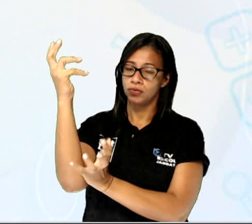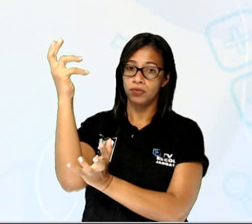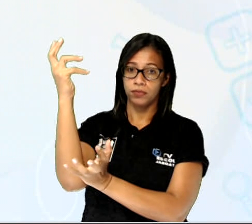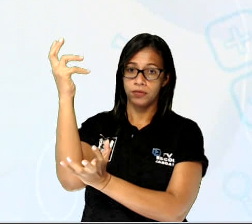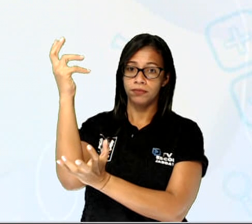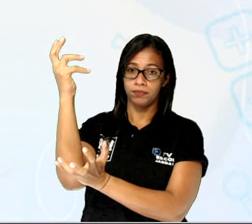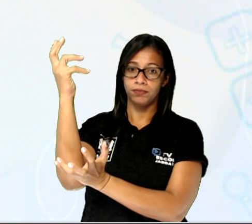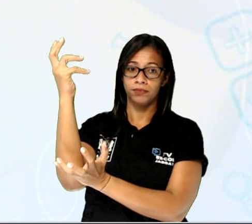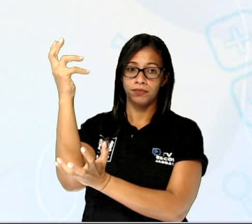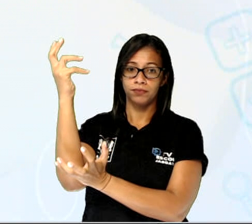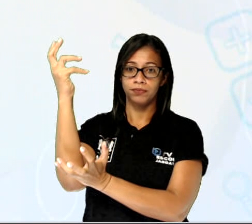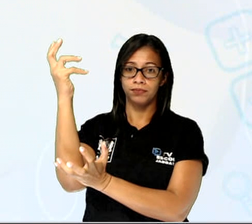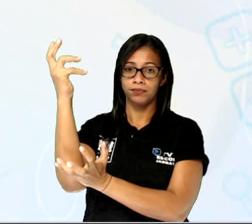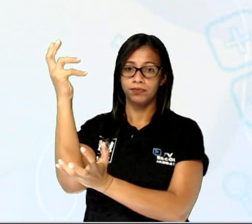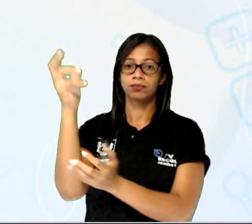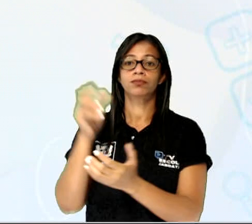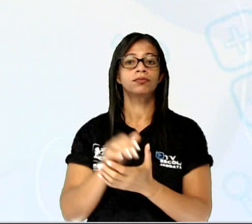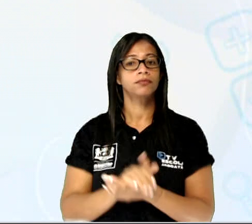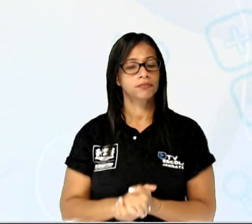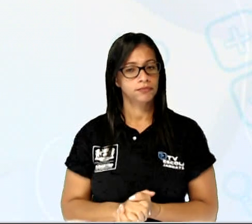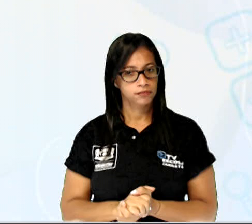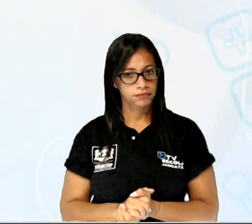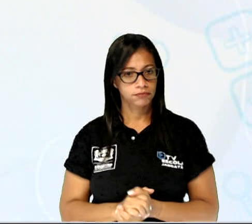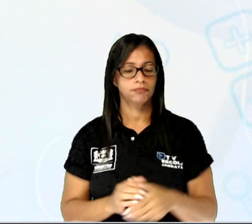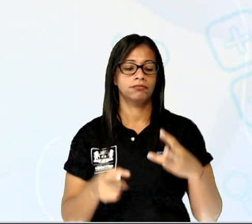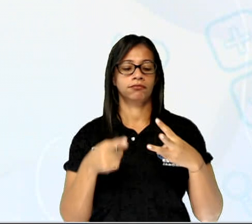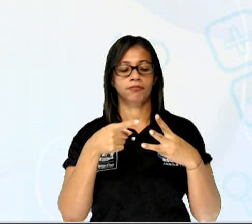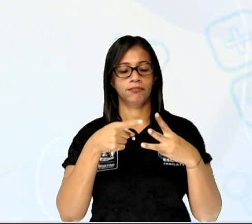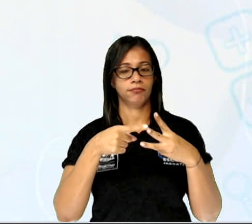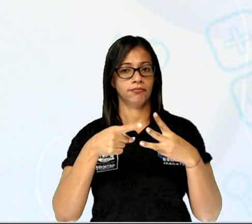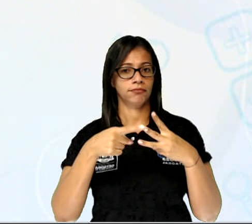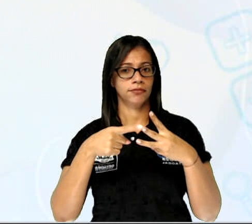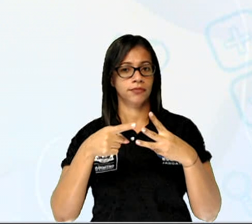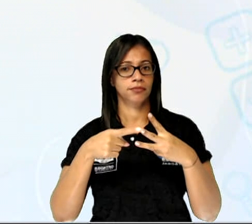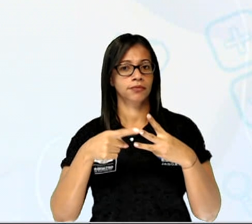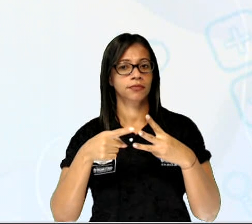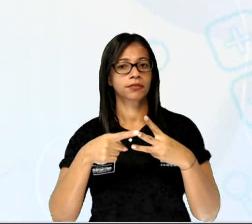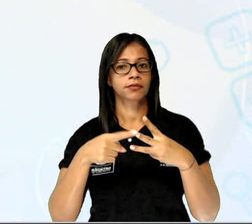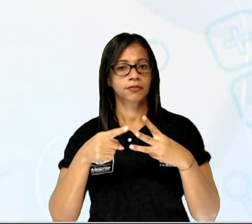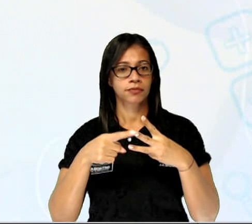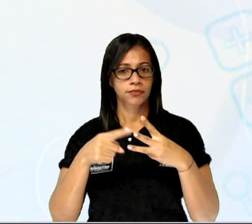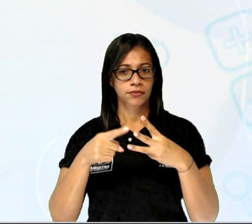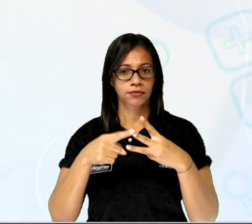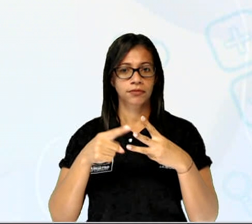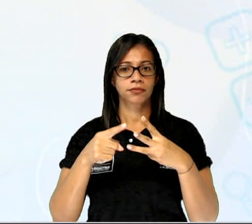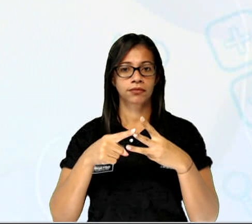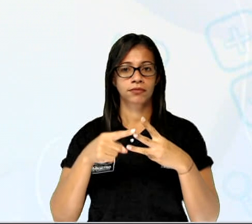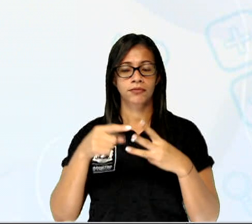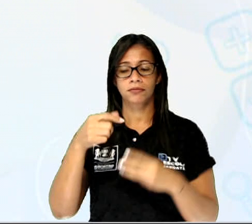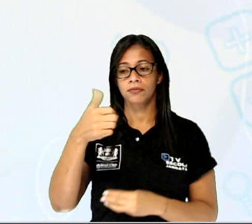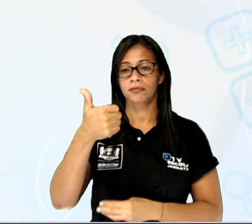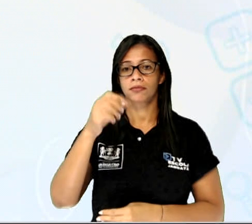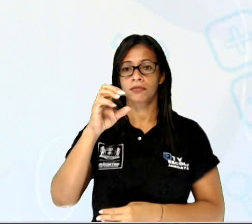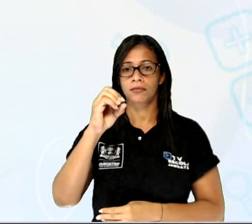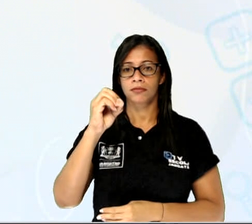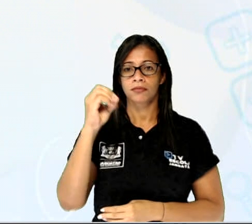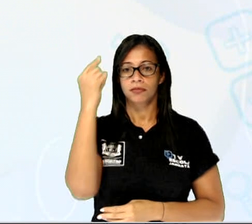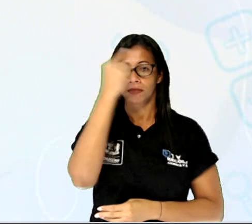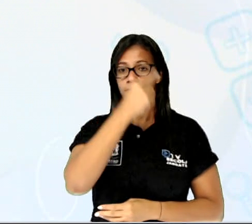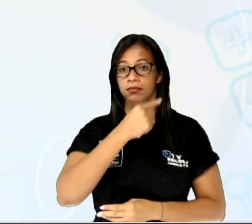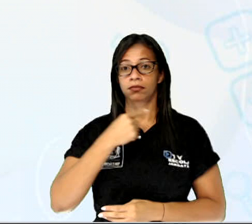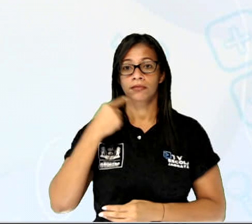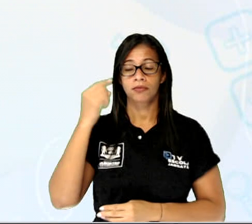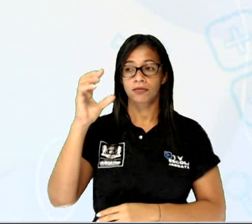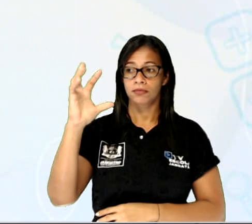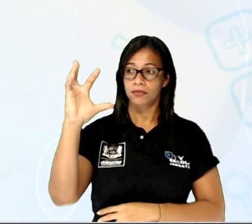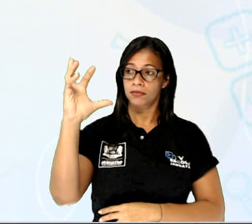horas? Observe a mesma árvore no horário de aproximadamente 10 horas. A projeção